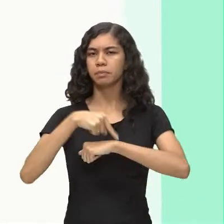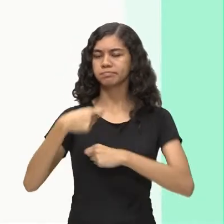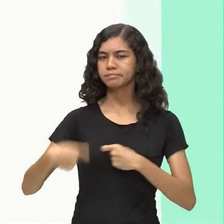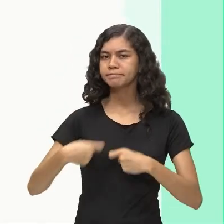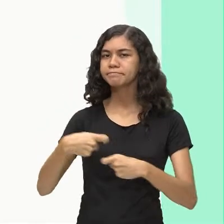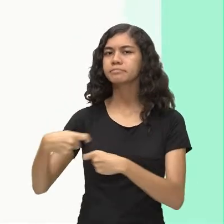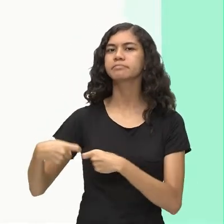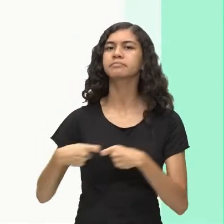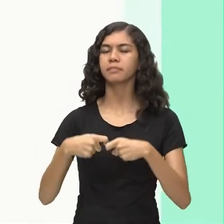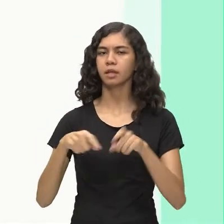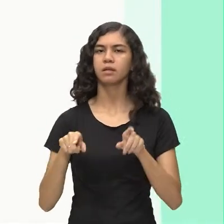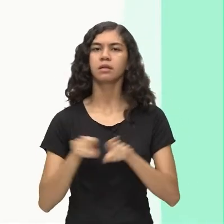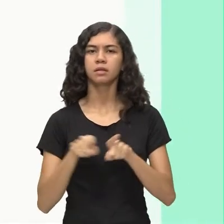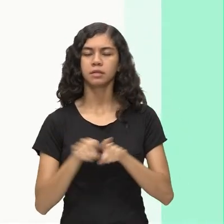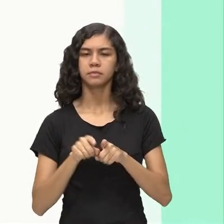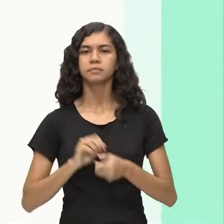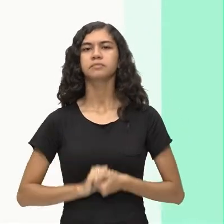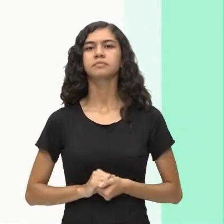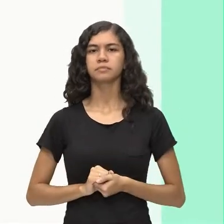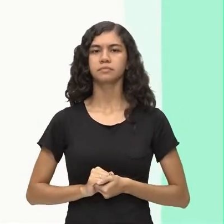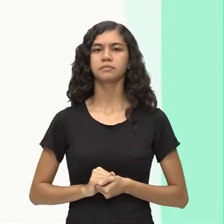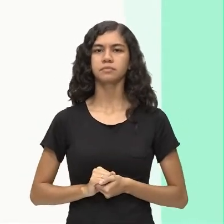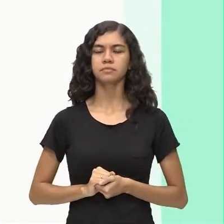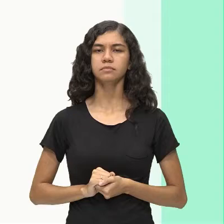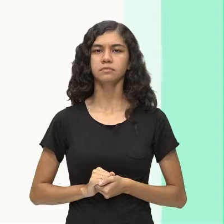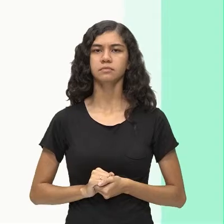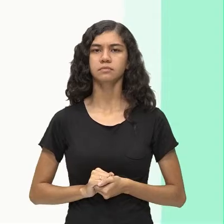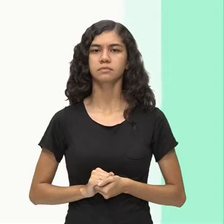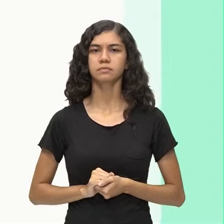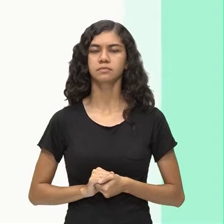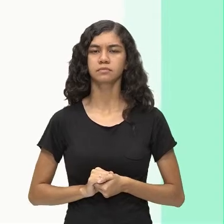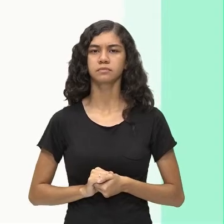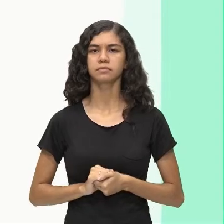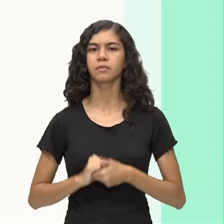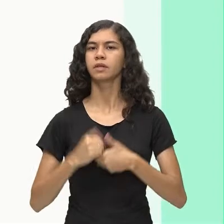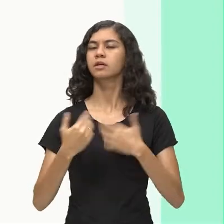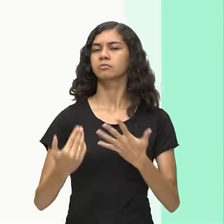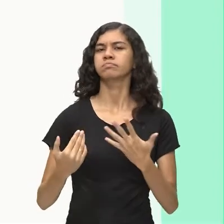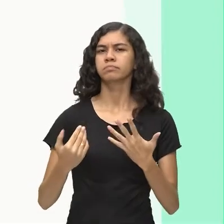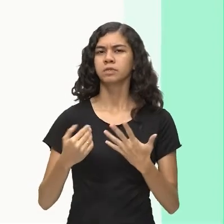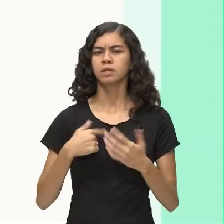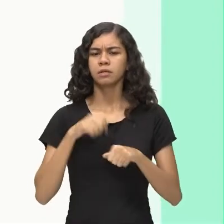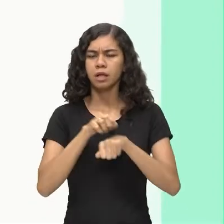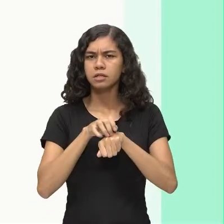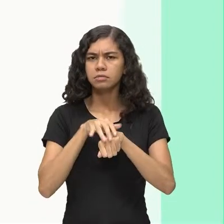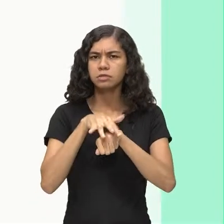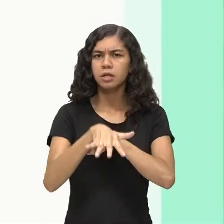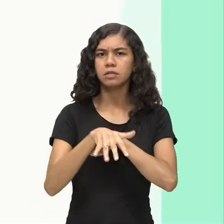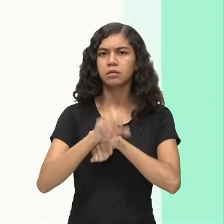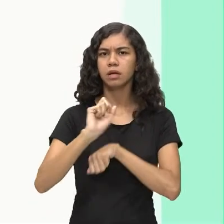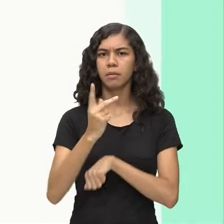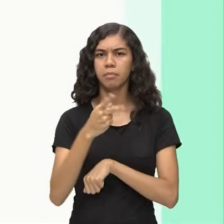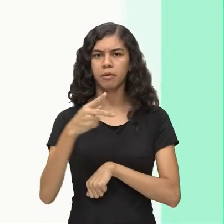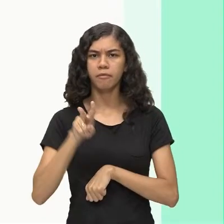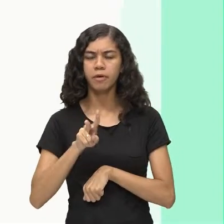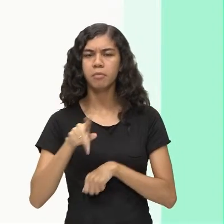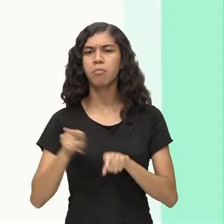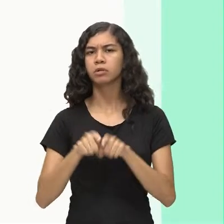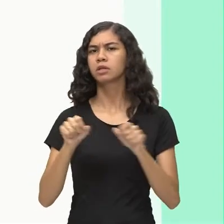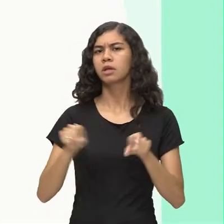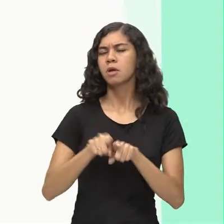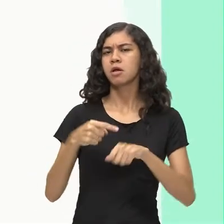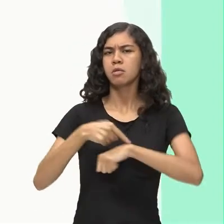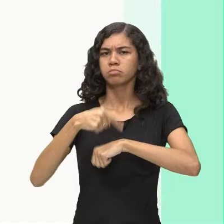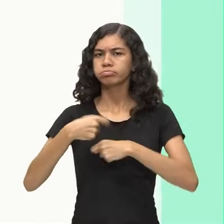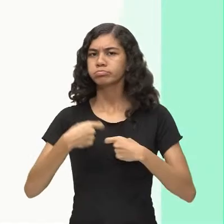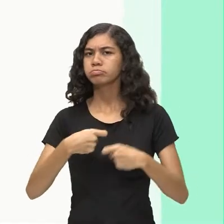ou mesmo manual genital. E aí, portanto, o contágio com o HPV, ele pode ocorrer mesmo na ausência de penetração